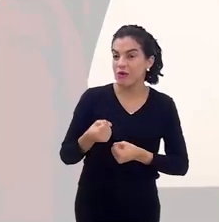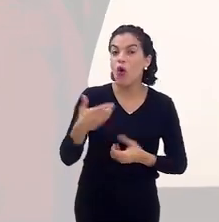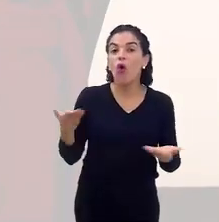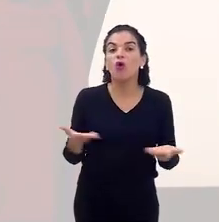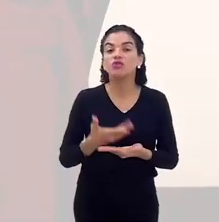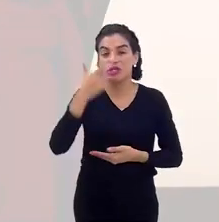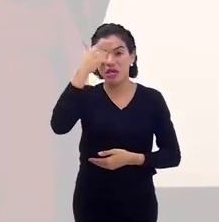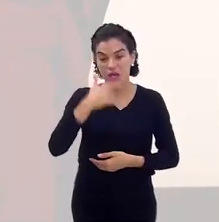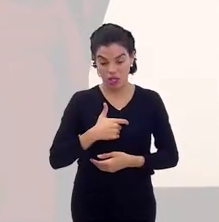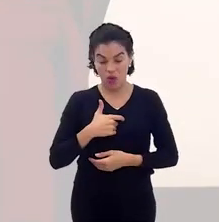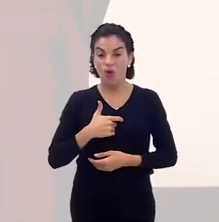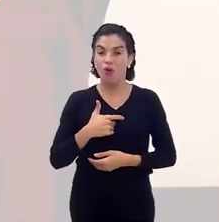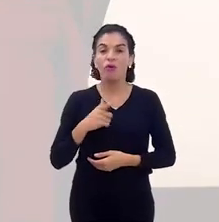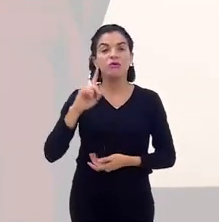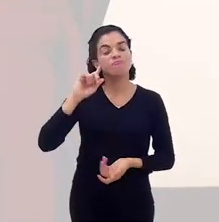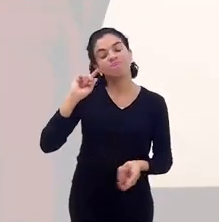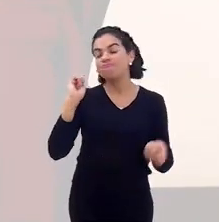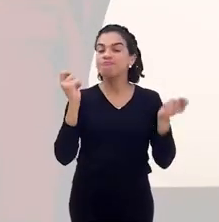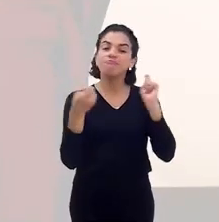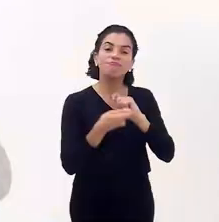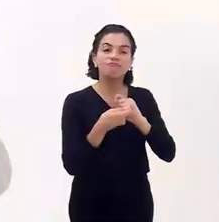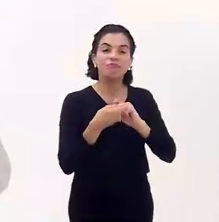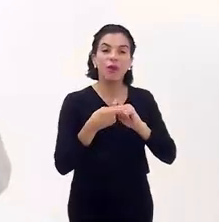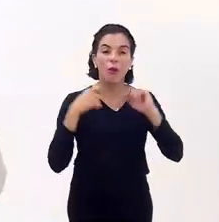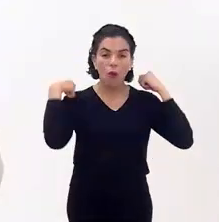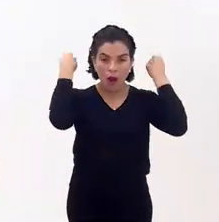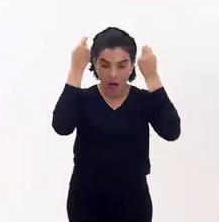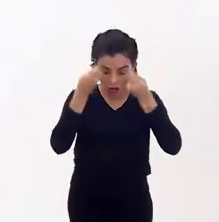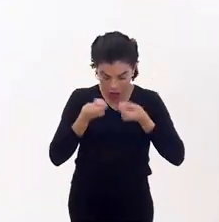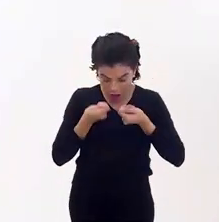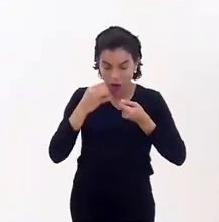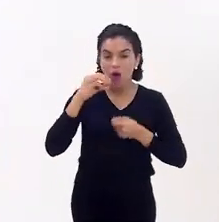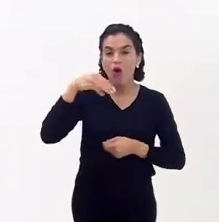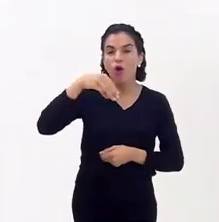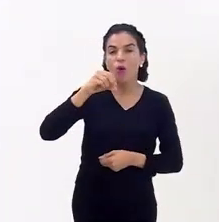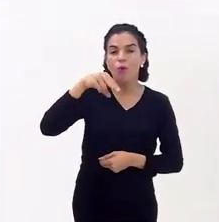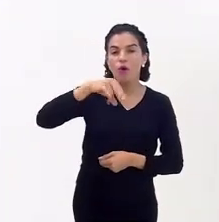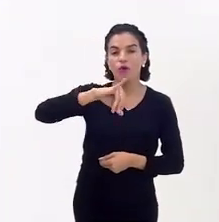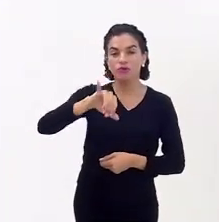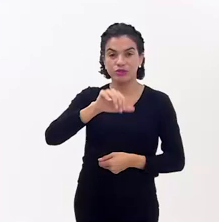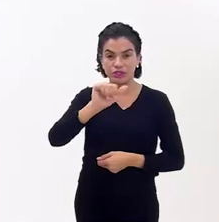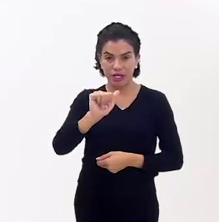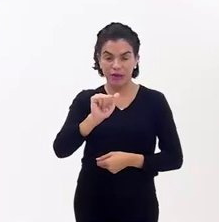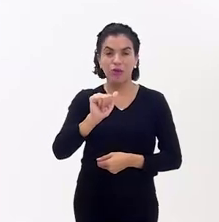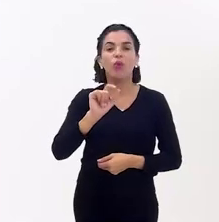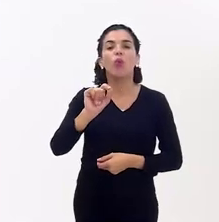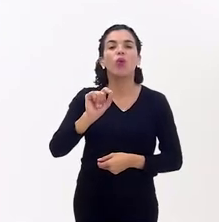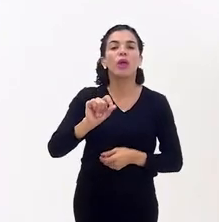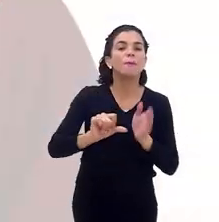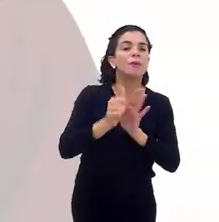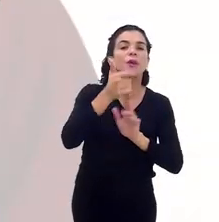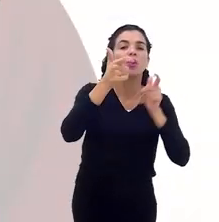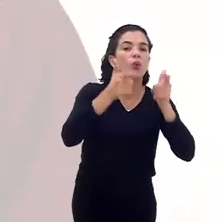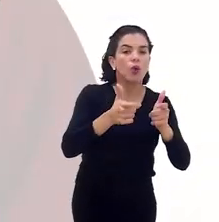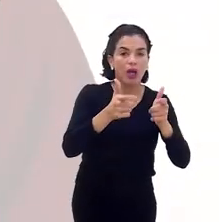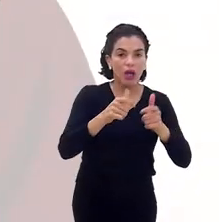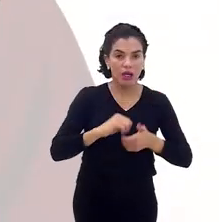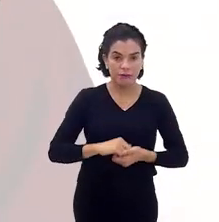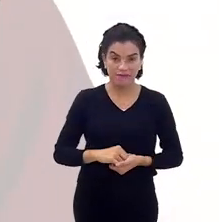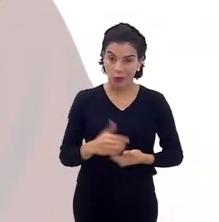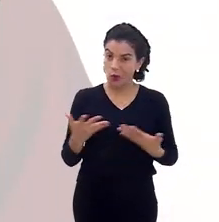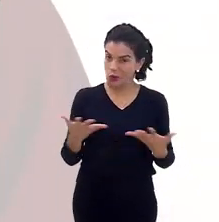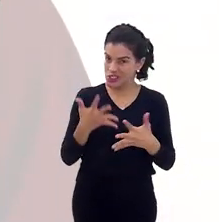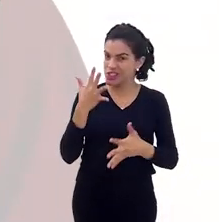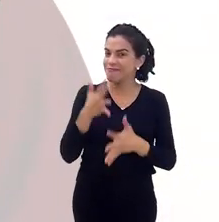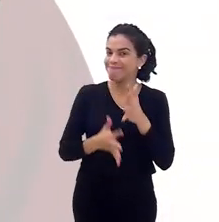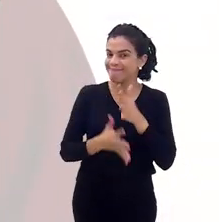Né? Hoje eu, Luzia, decidi ser uma monja. Onde eu vou em primeiro lugar? Hoje